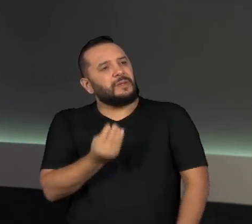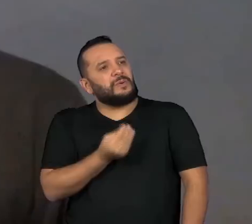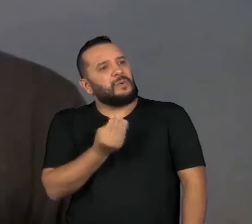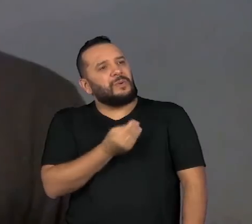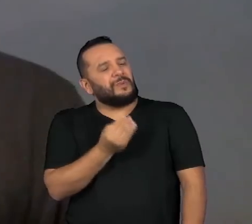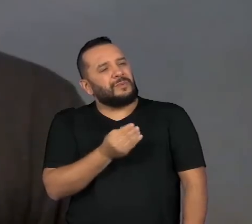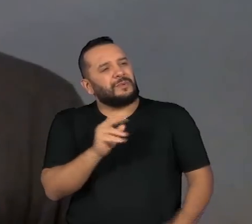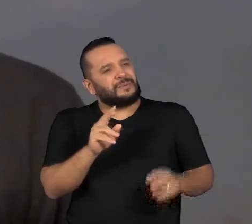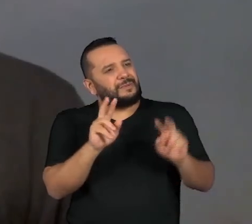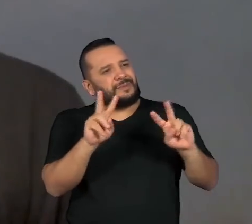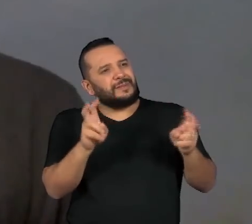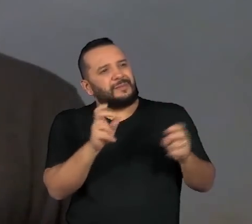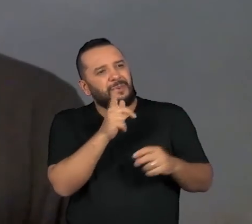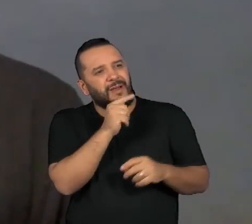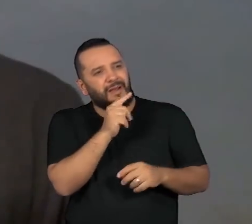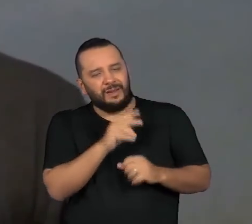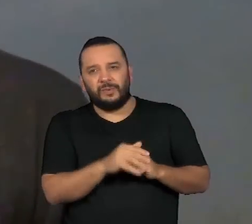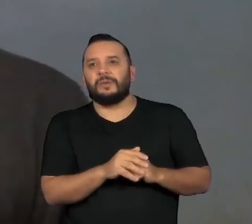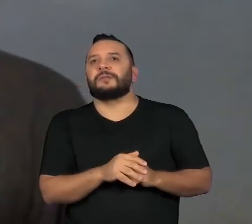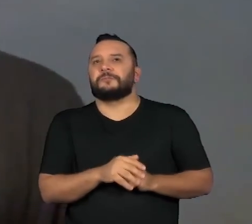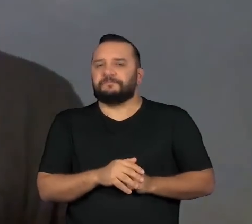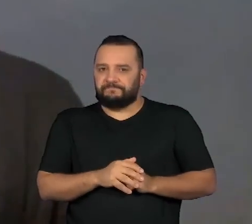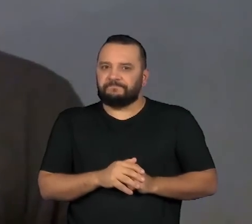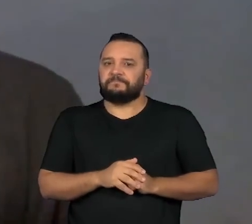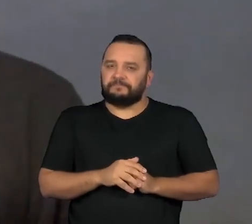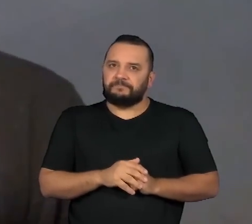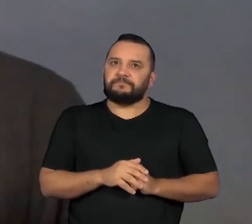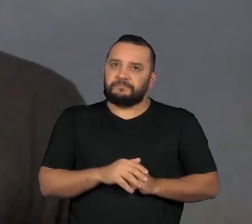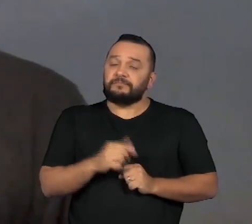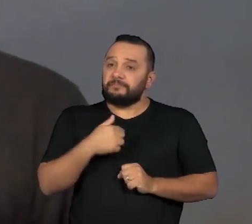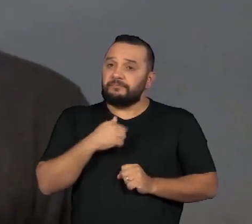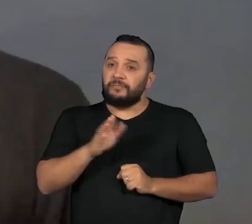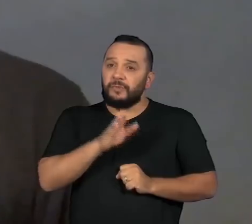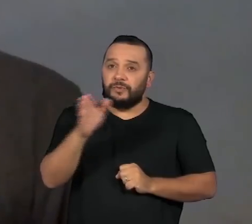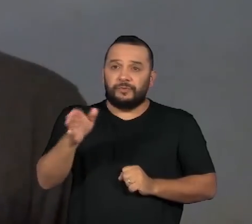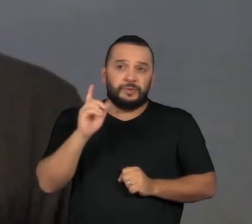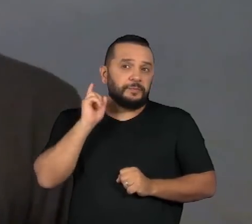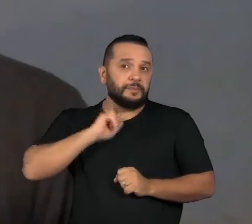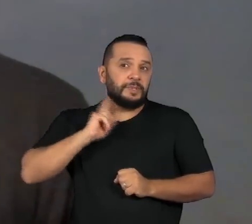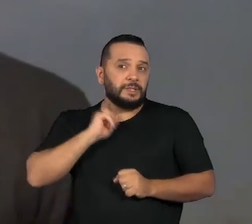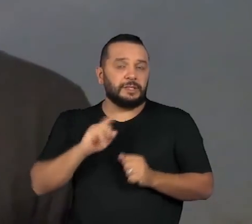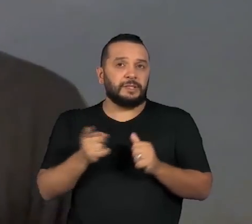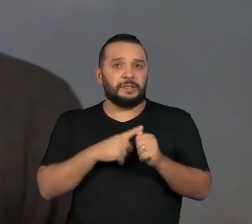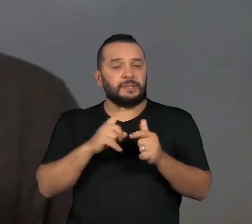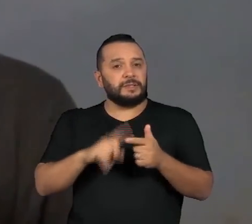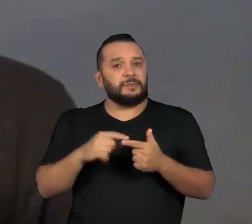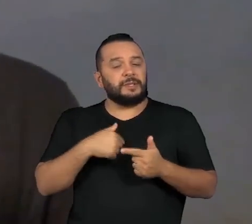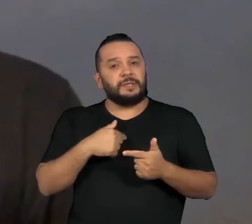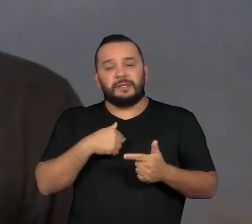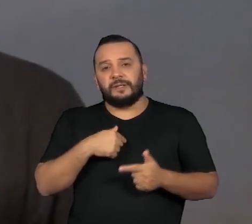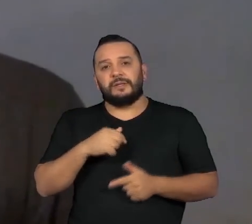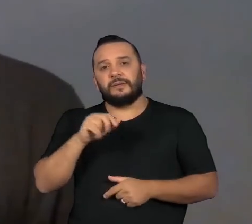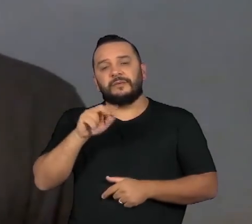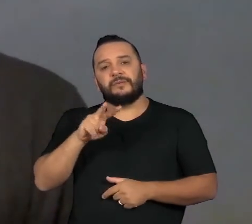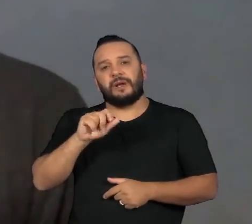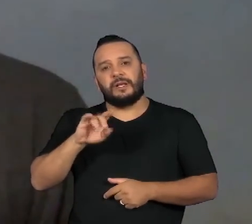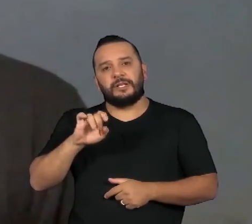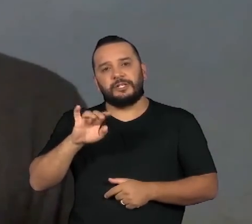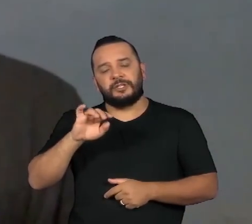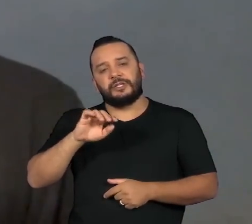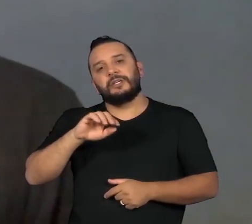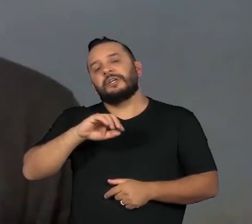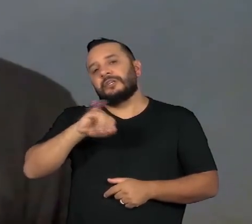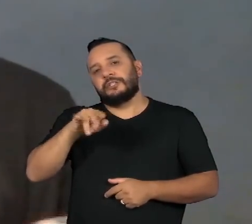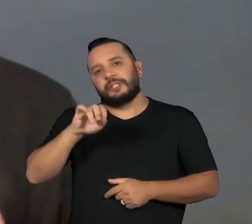água. Eu rodei um pouco região de Minas, fui para o Vale do Jequitinhonha, fui para o